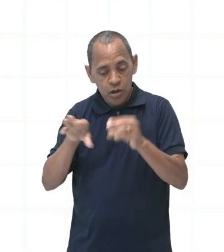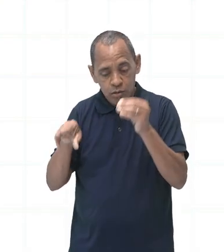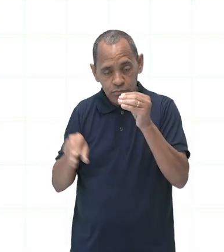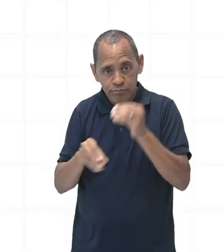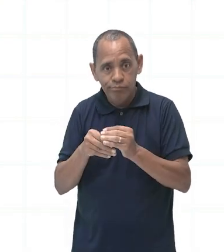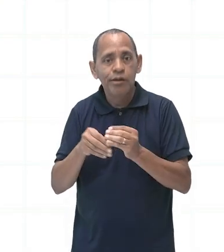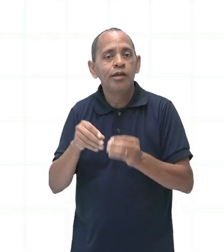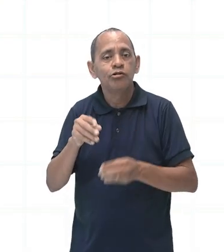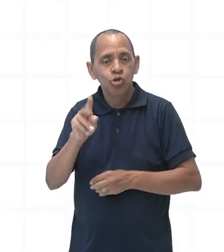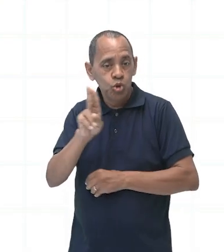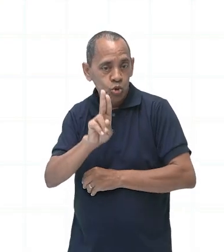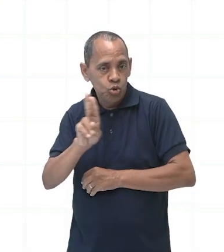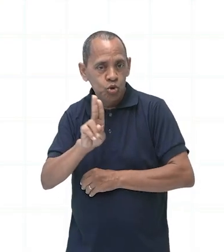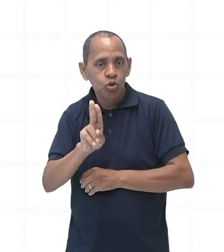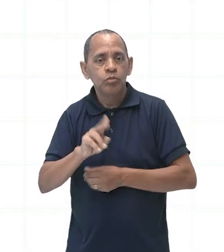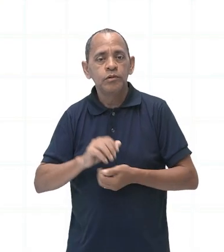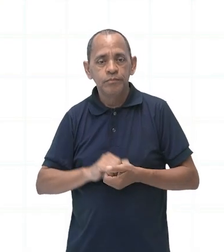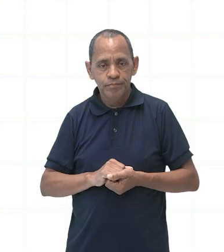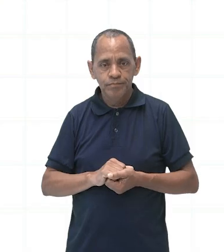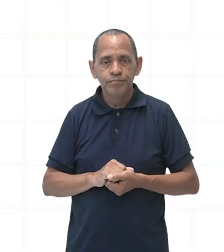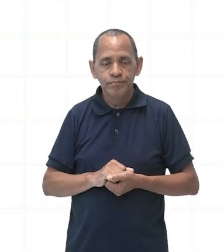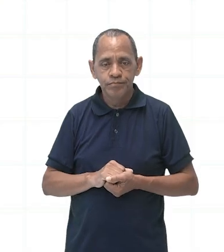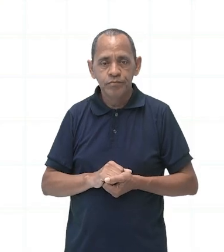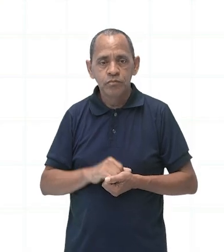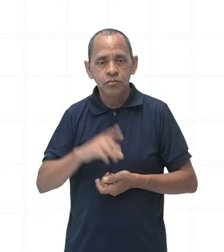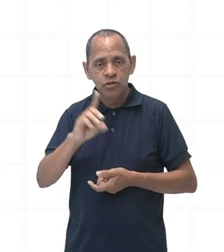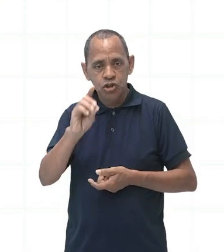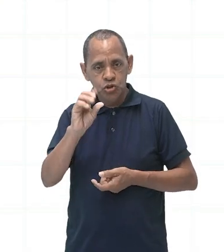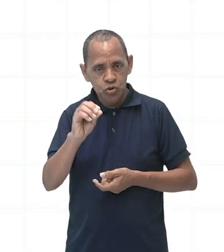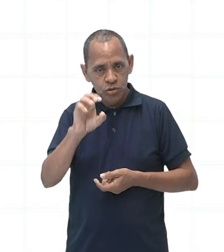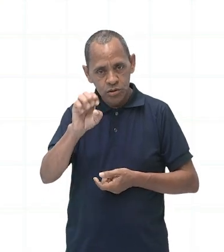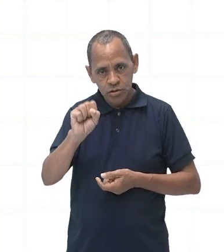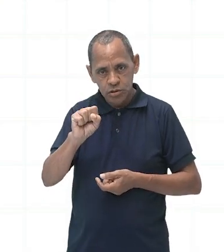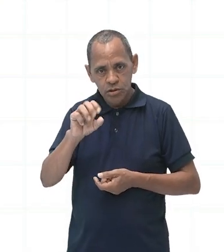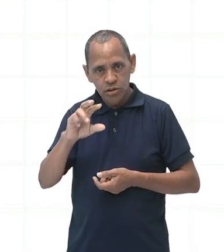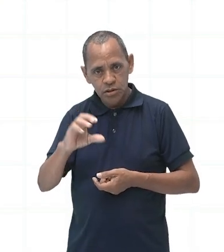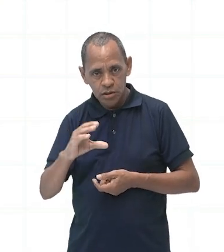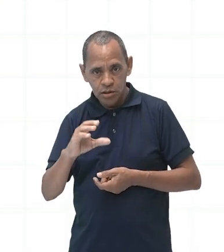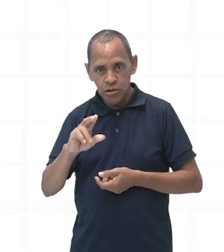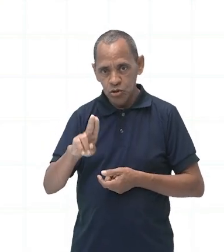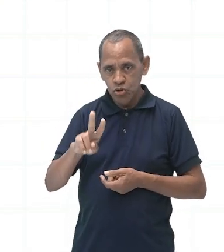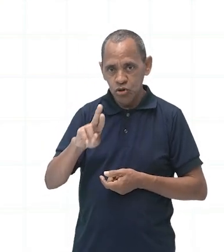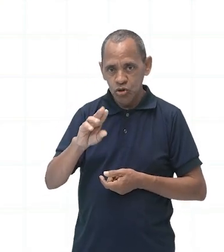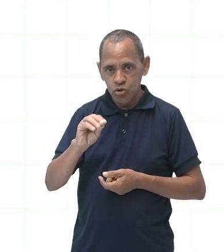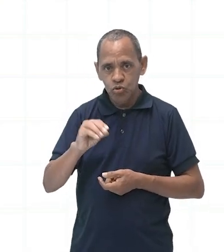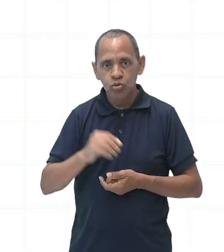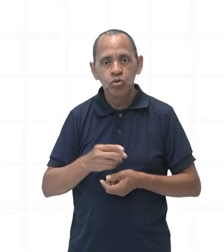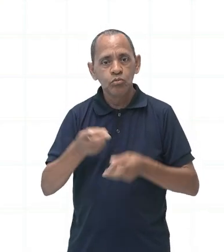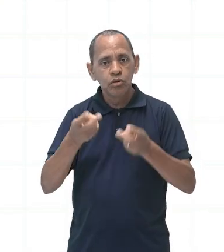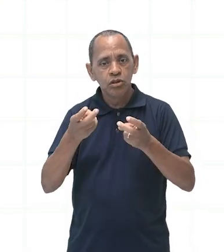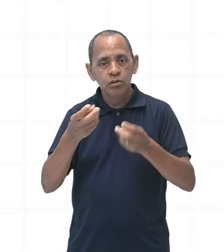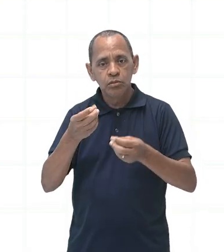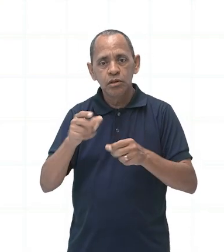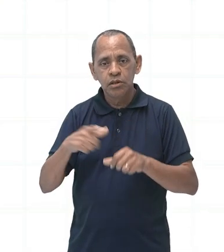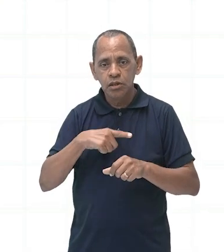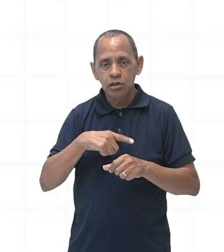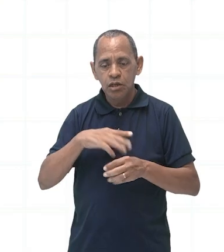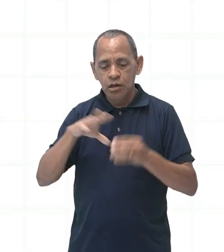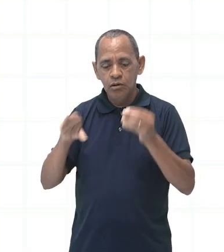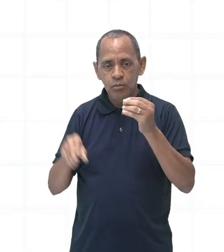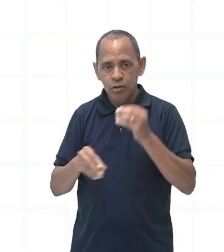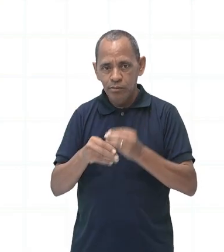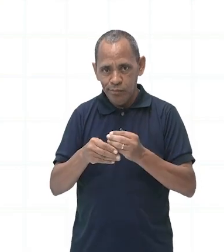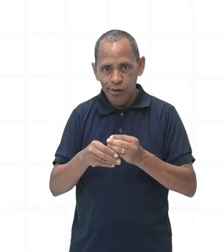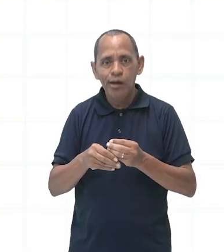justamente o complemento do nome que está aqui, tá? Então, do escuro é complemento nominal, tá bom?